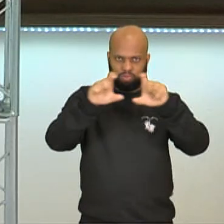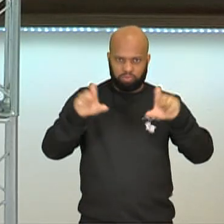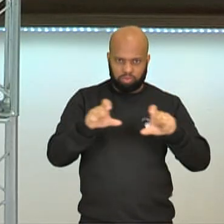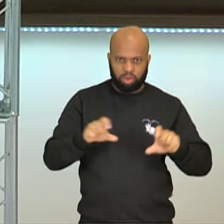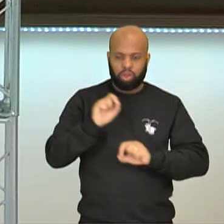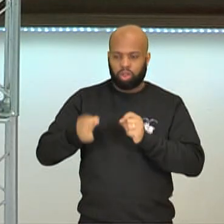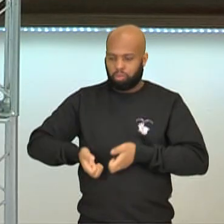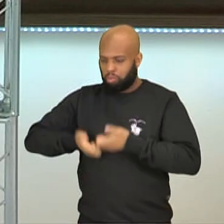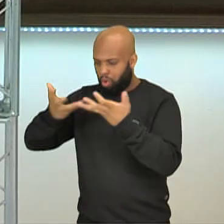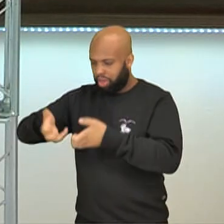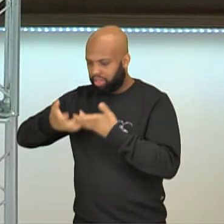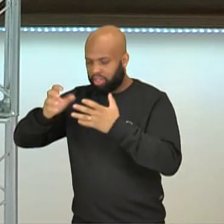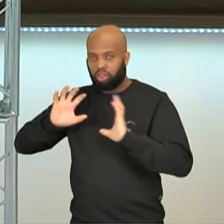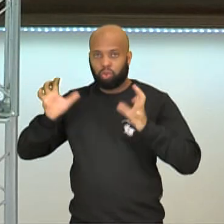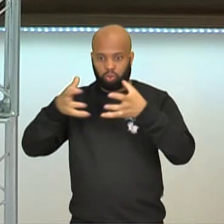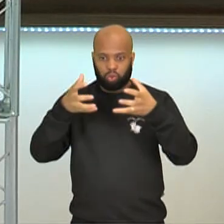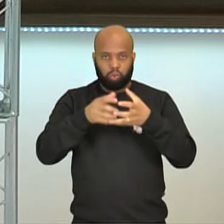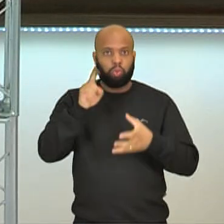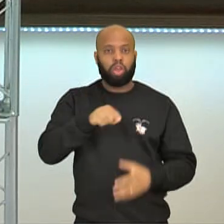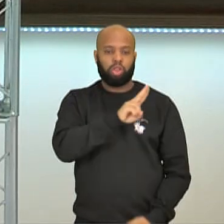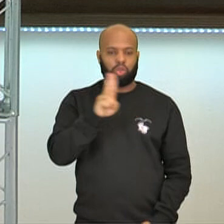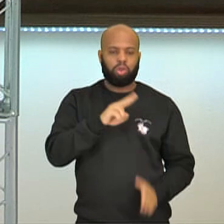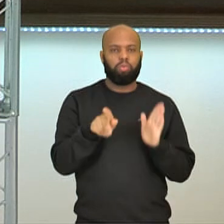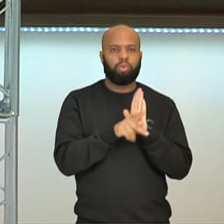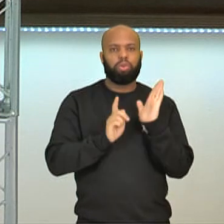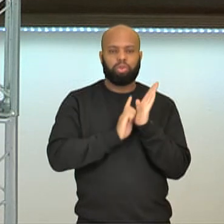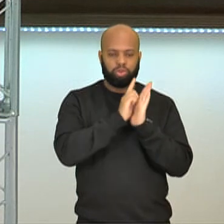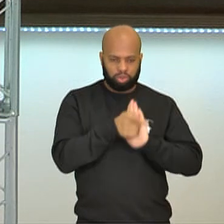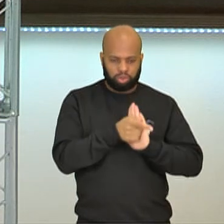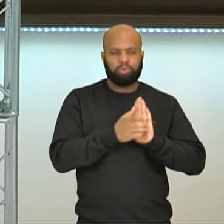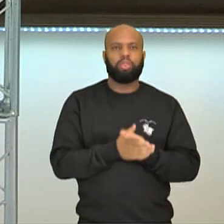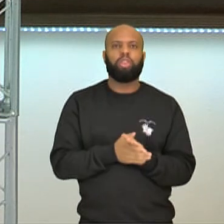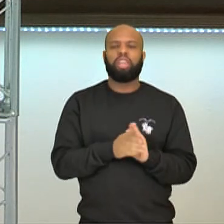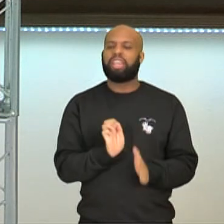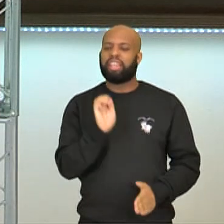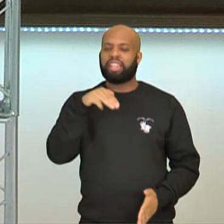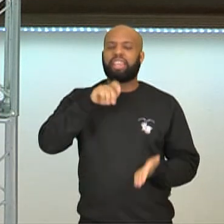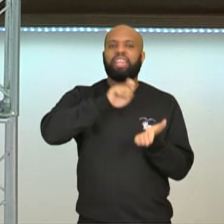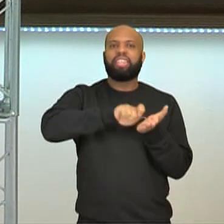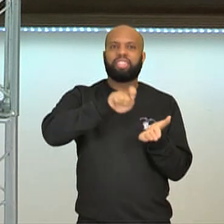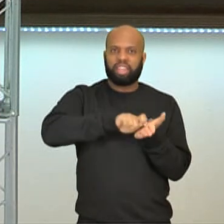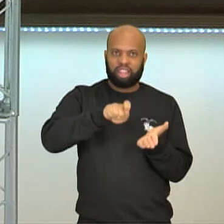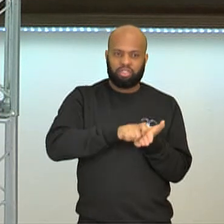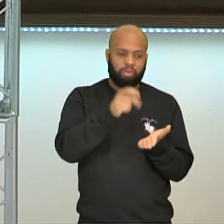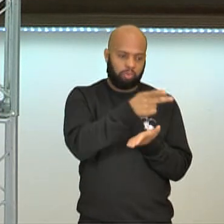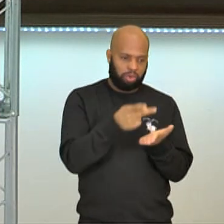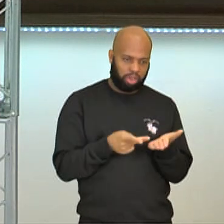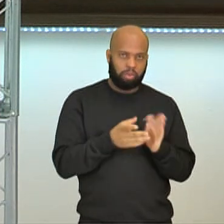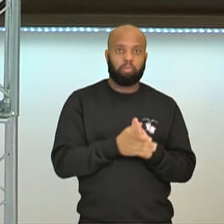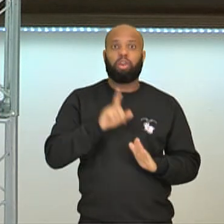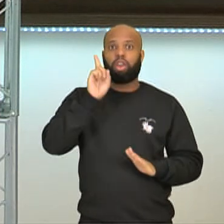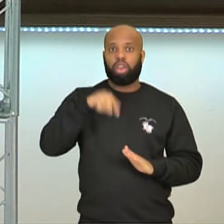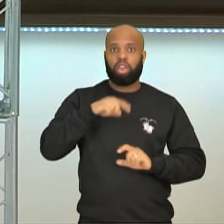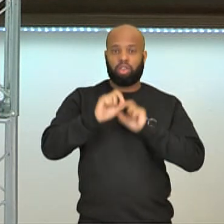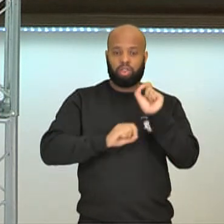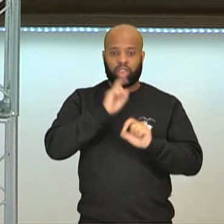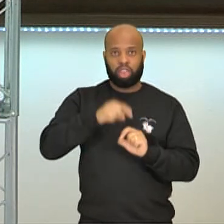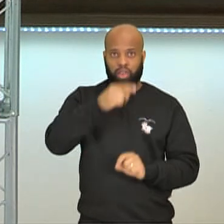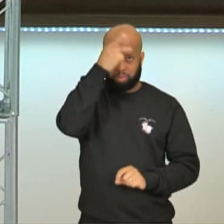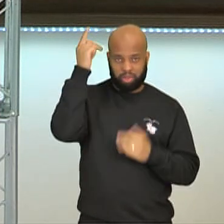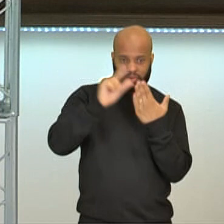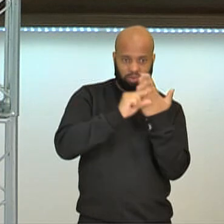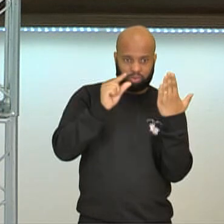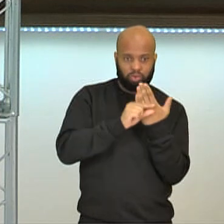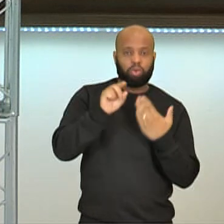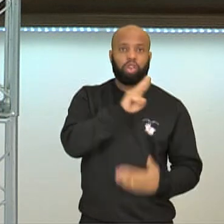Poesia é o conjunto, é o nome do gênero, né? Quem é que escreve o poema? São autores chamados também